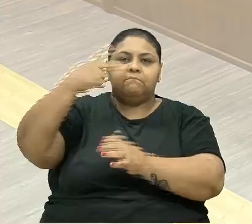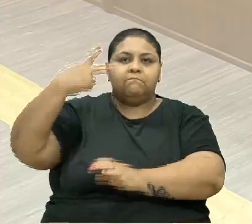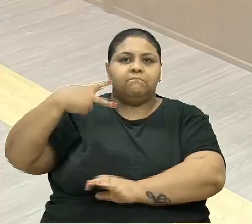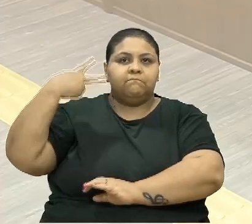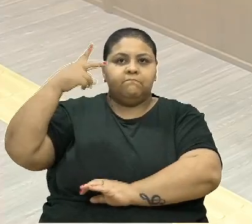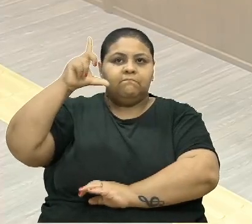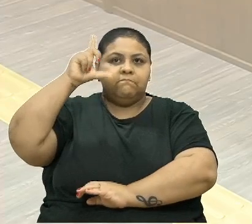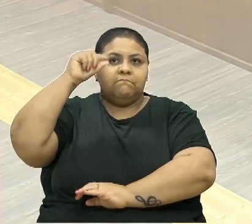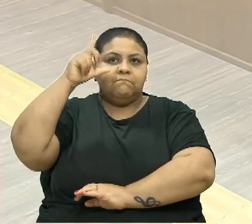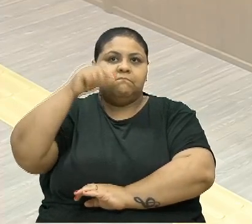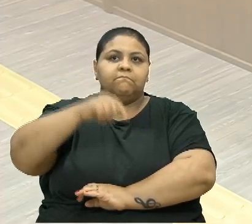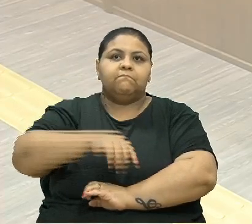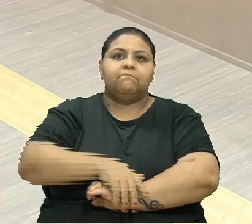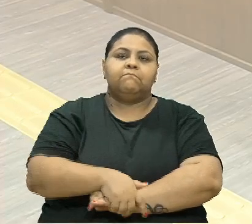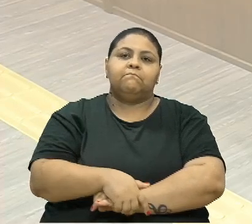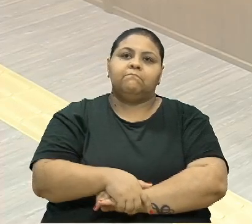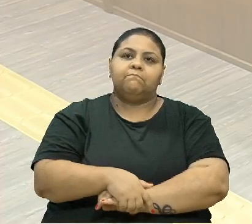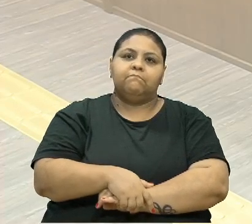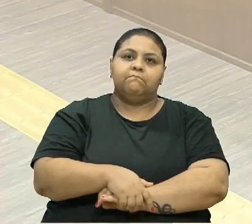Scalco.